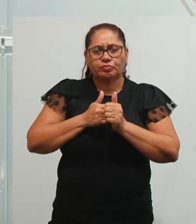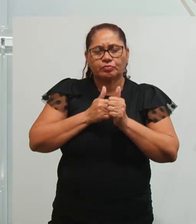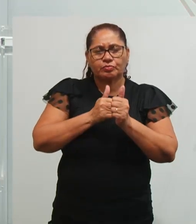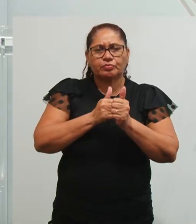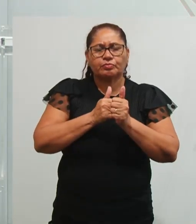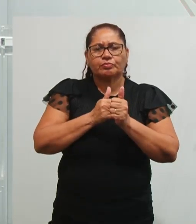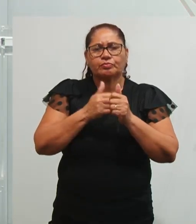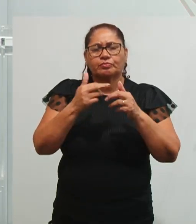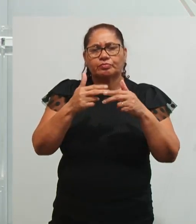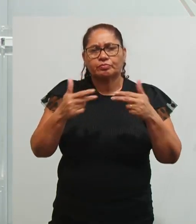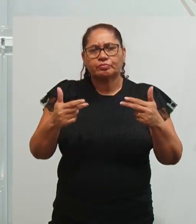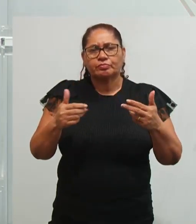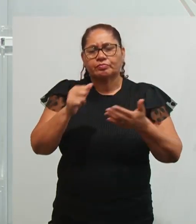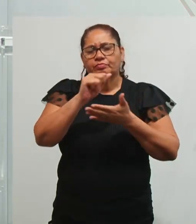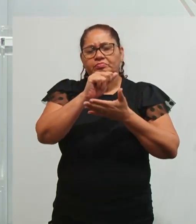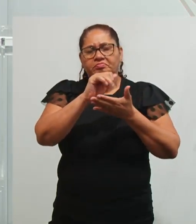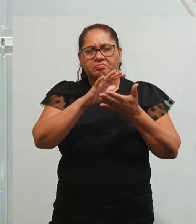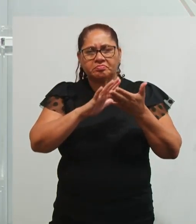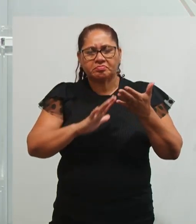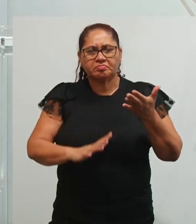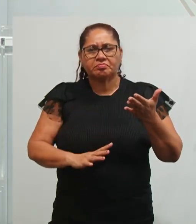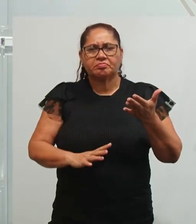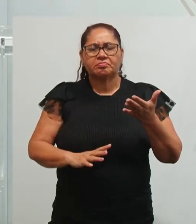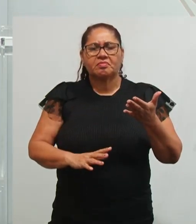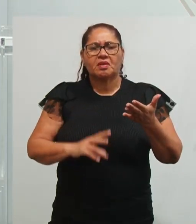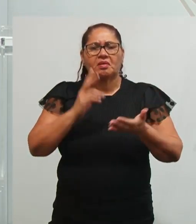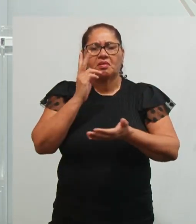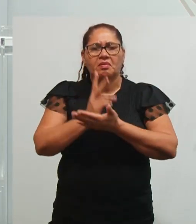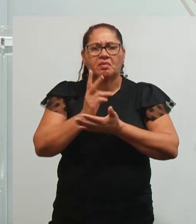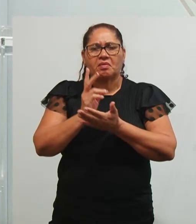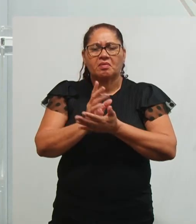acompanhamento, ou mesma atividade, ou o mesmo